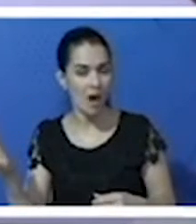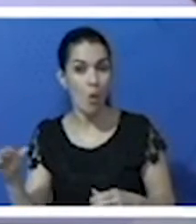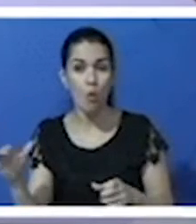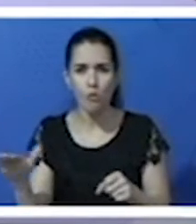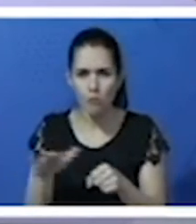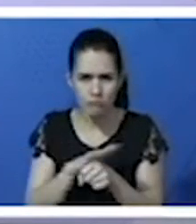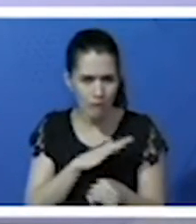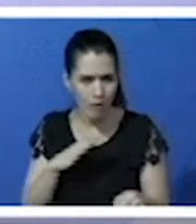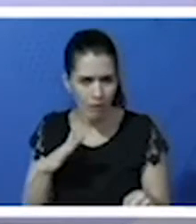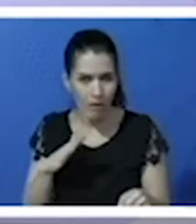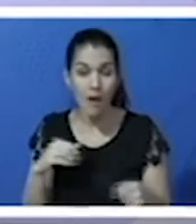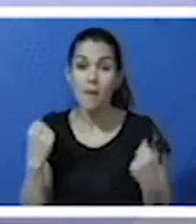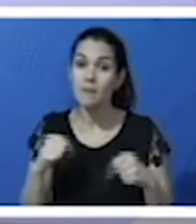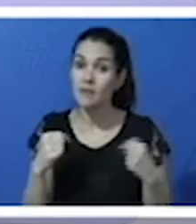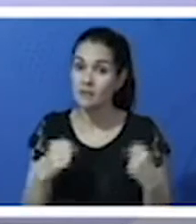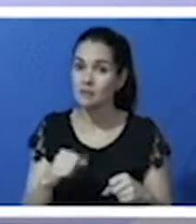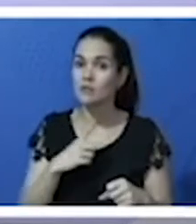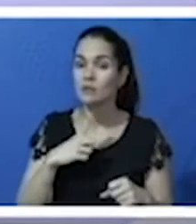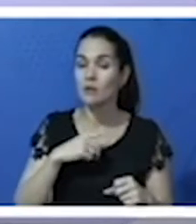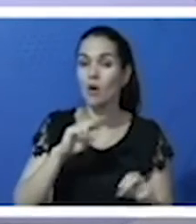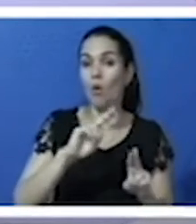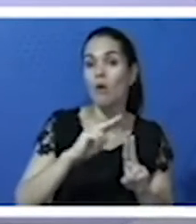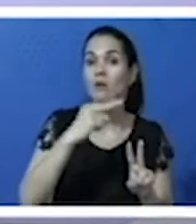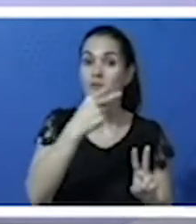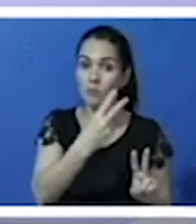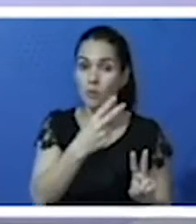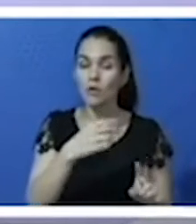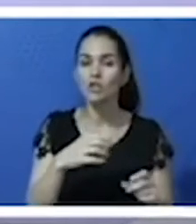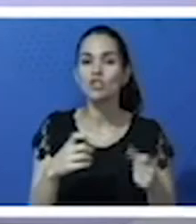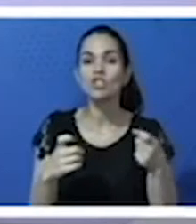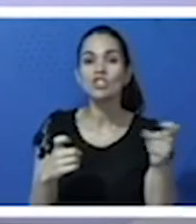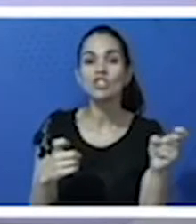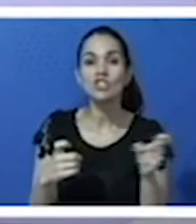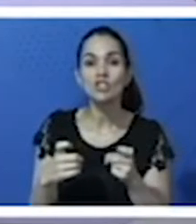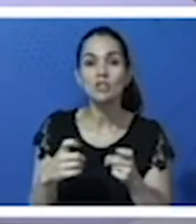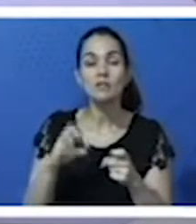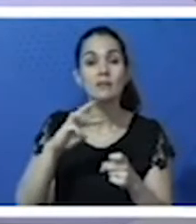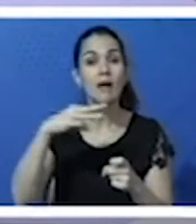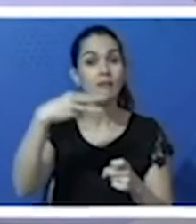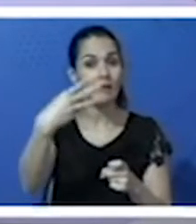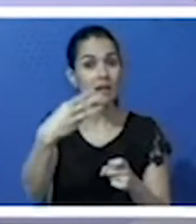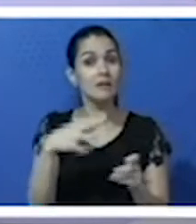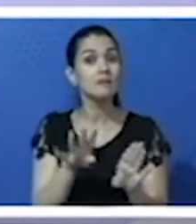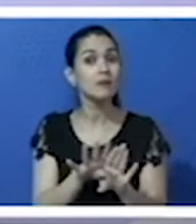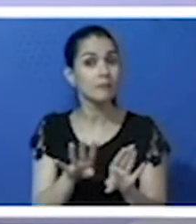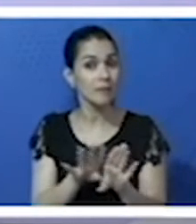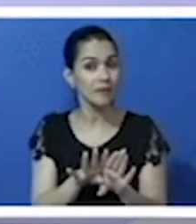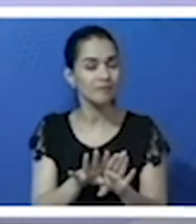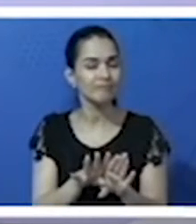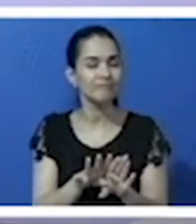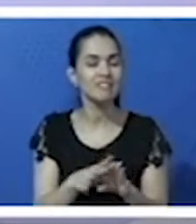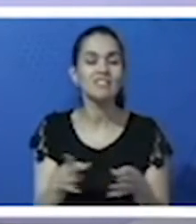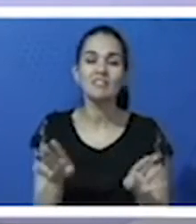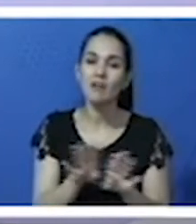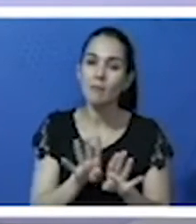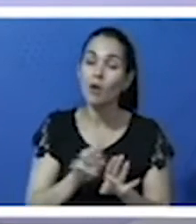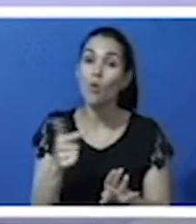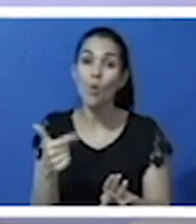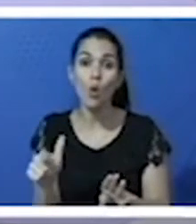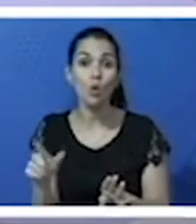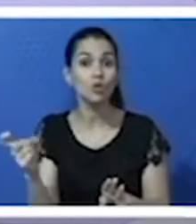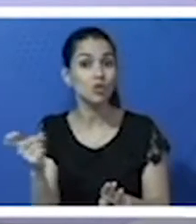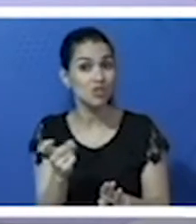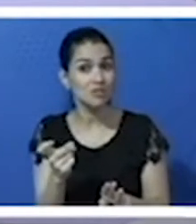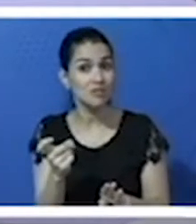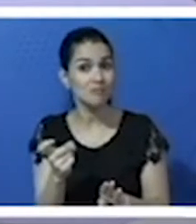ter o expoente x elevado a 3 também e o x. E não é